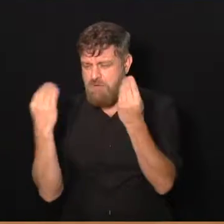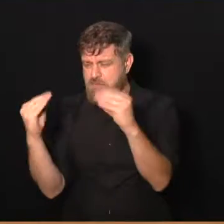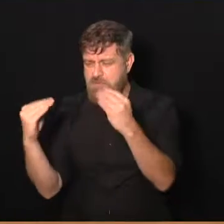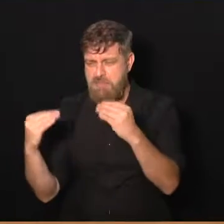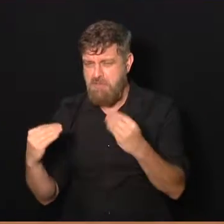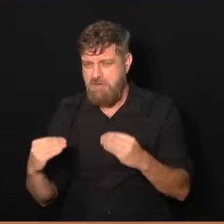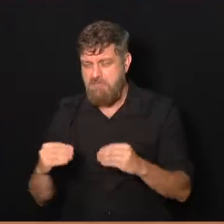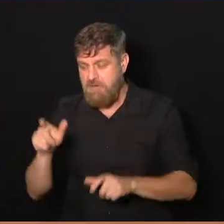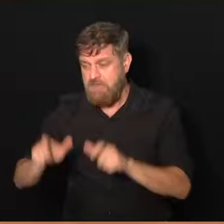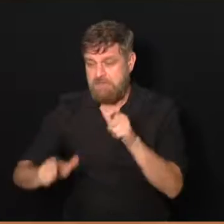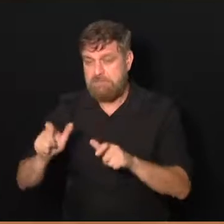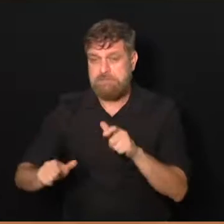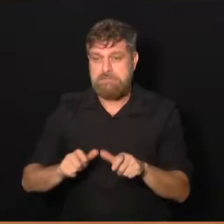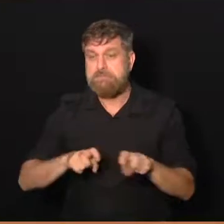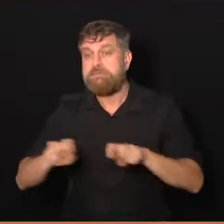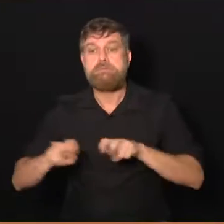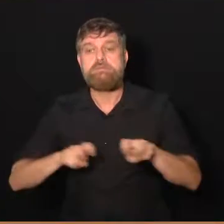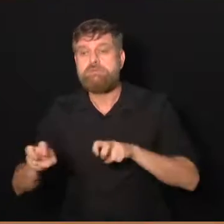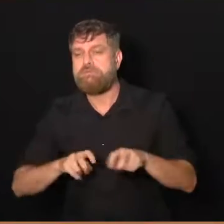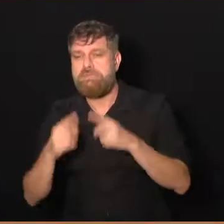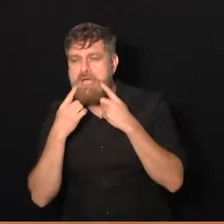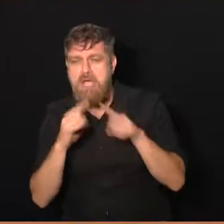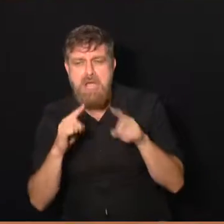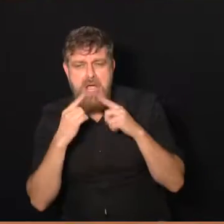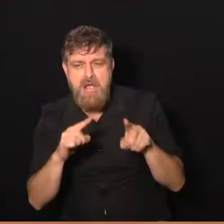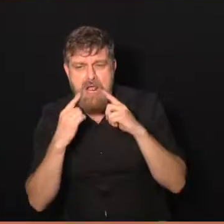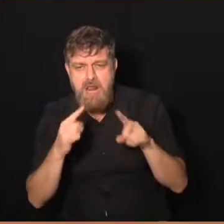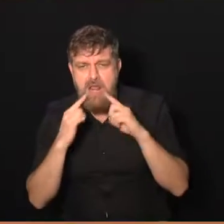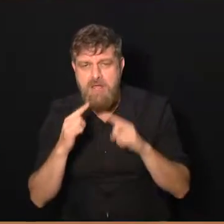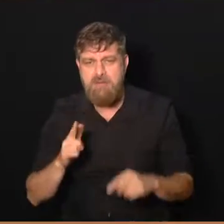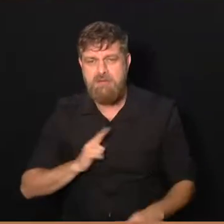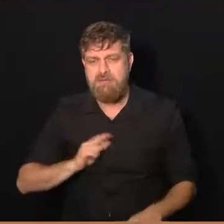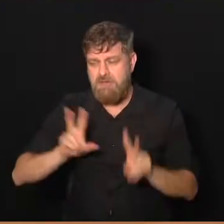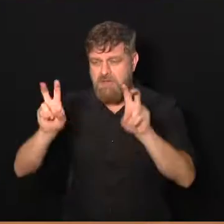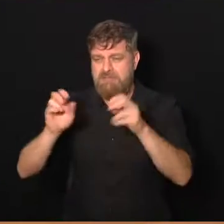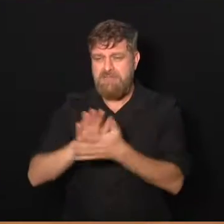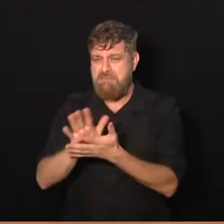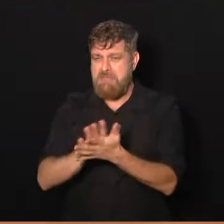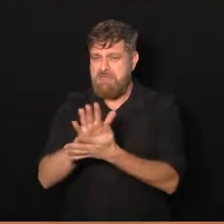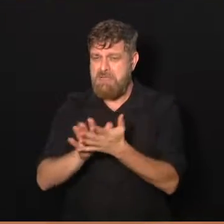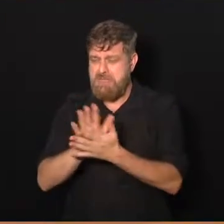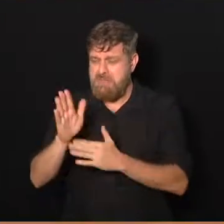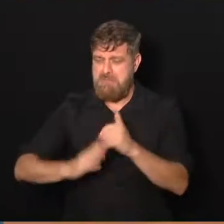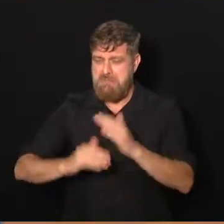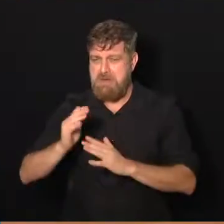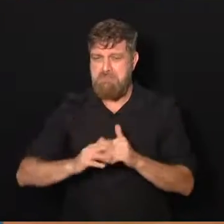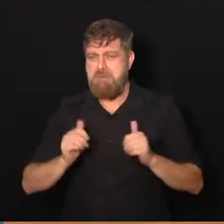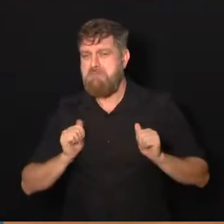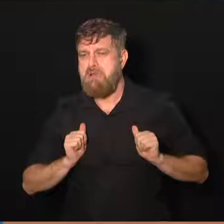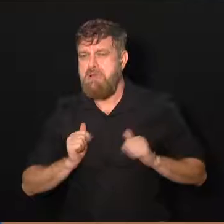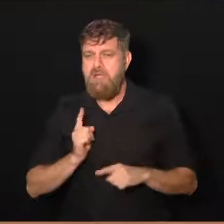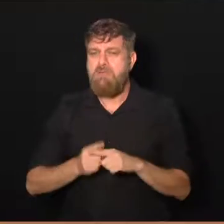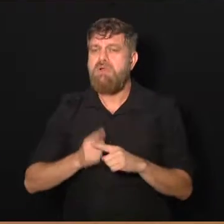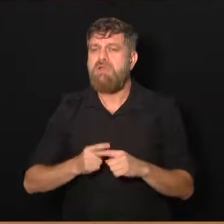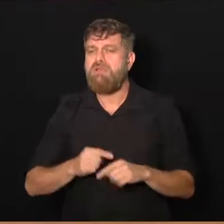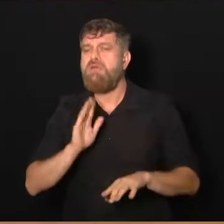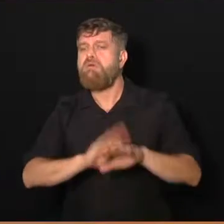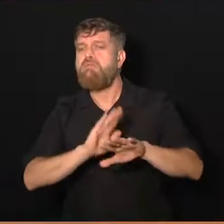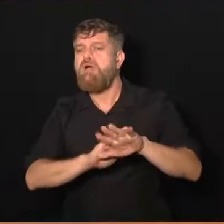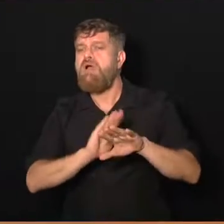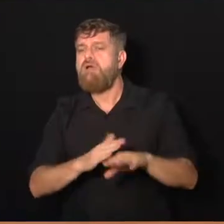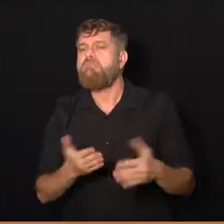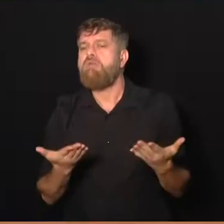se mobiliza, e reclama que não tem nada a respeito disso para se fazer, né? Por que não se faz alguma coisa?